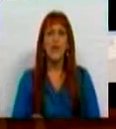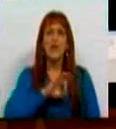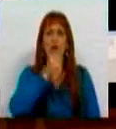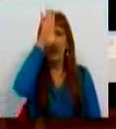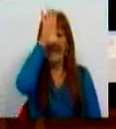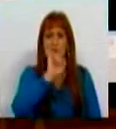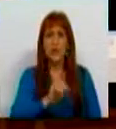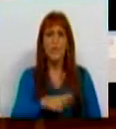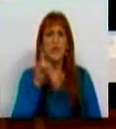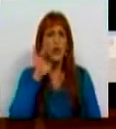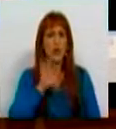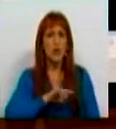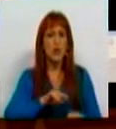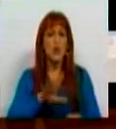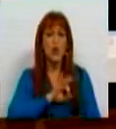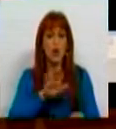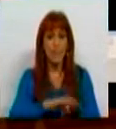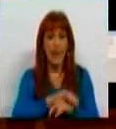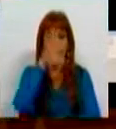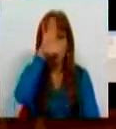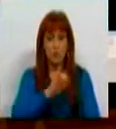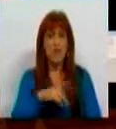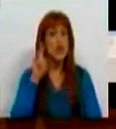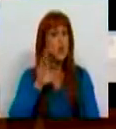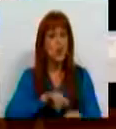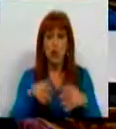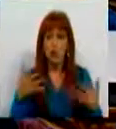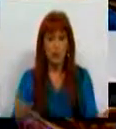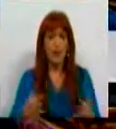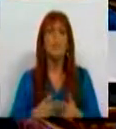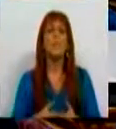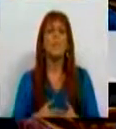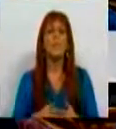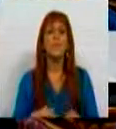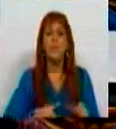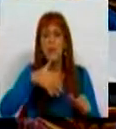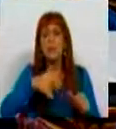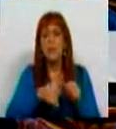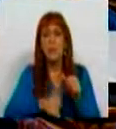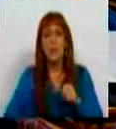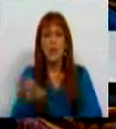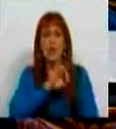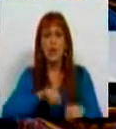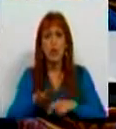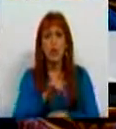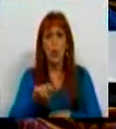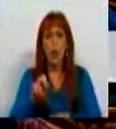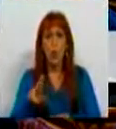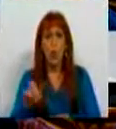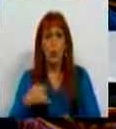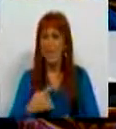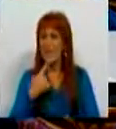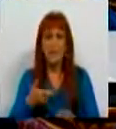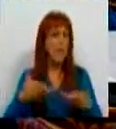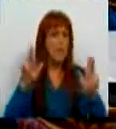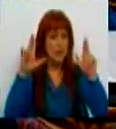Sr. Primeiro-Ministro, senhores membros do Governo, senhoras e senhores deputados. A intervenção do seu deputado João Almeida decretou